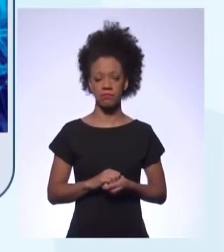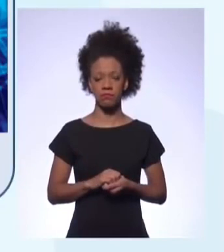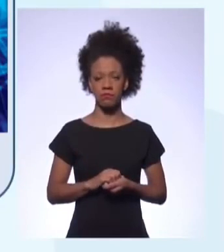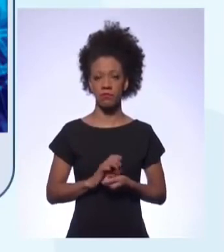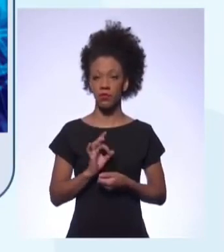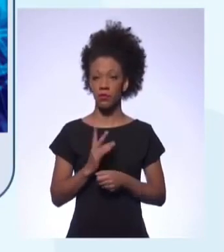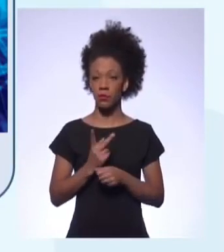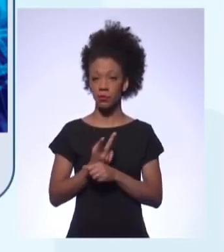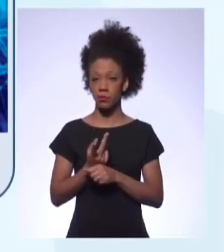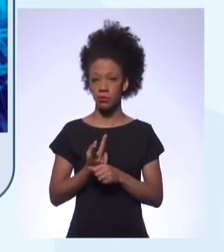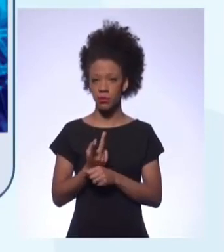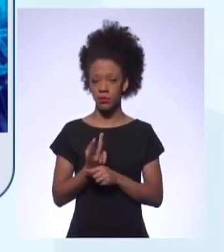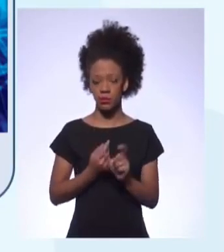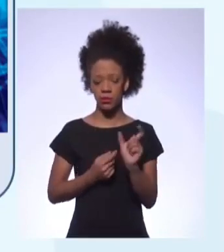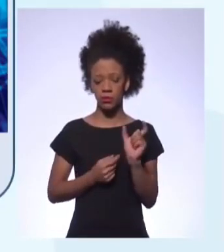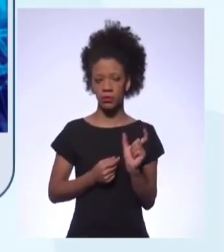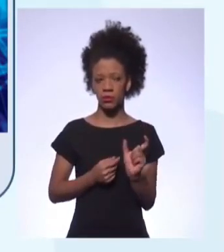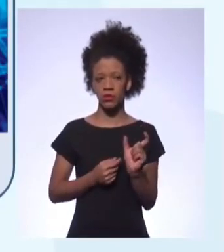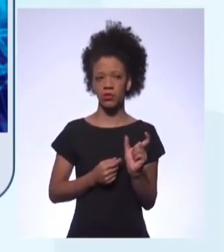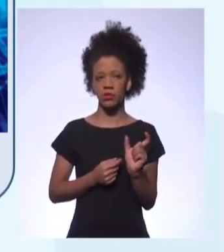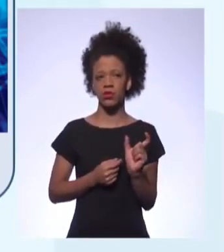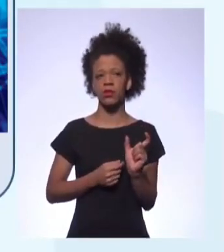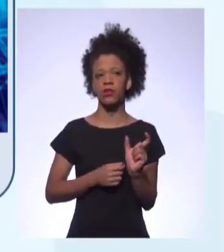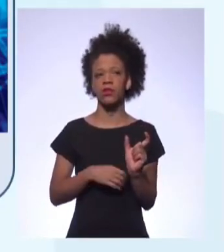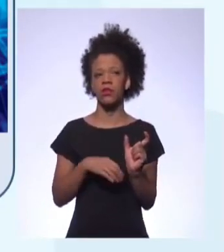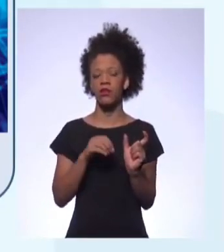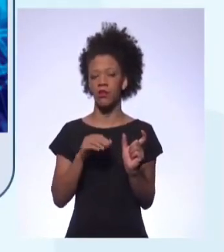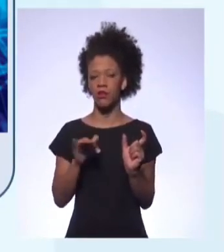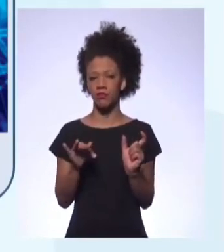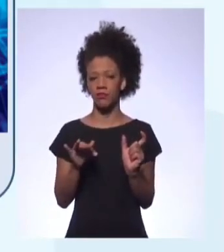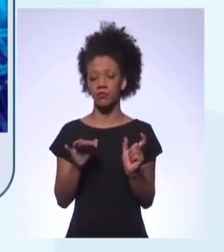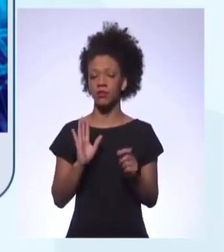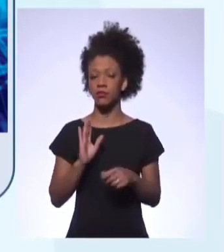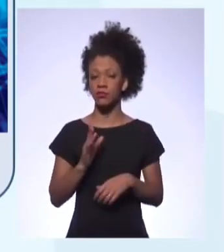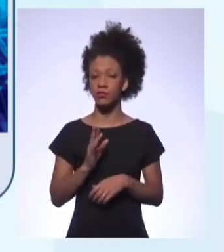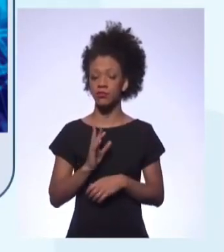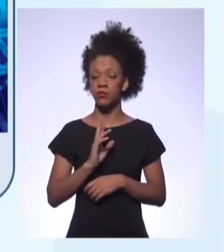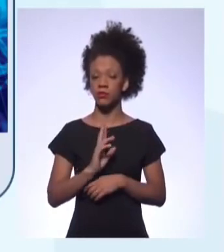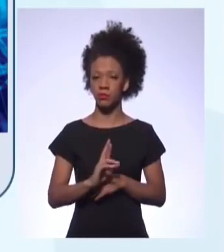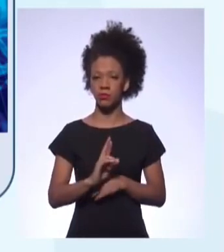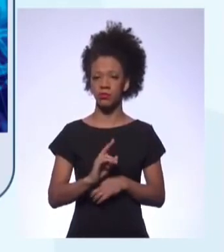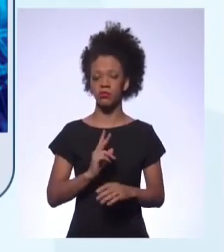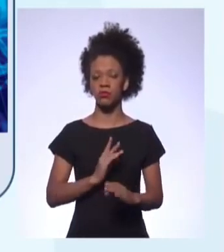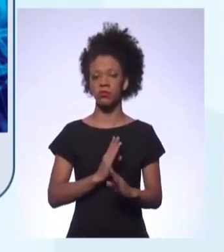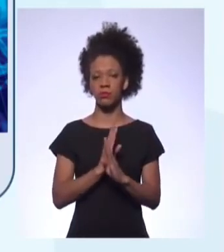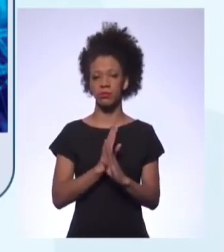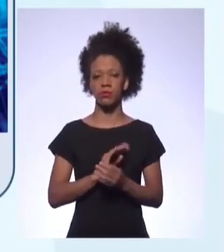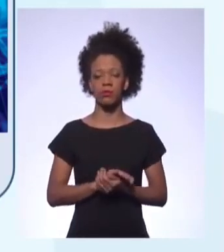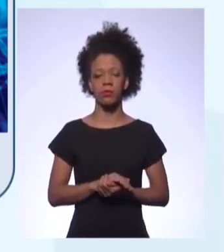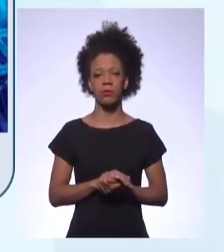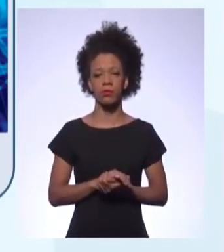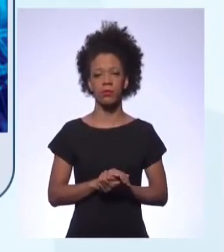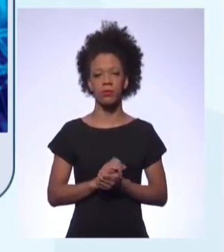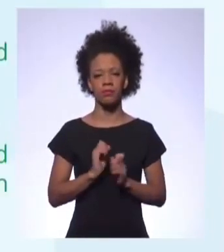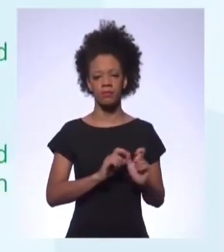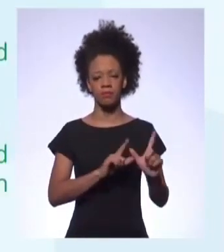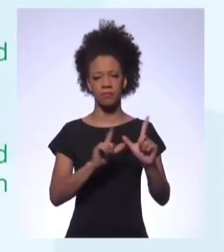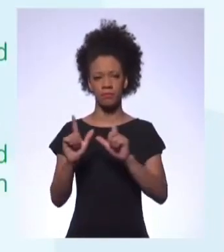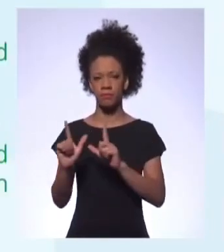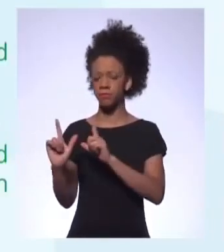só procurar a palavra consists of, você já achava a resposta. Por favor, Marcos, pode voltar o slide para eles darem um